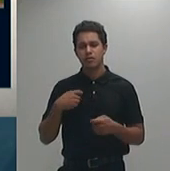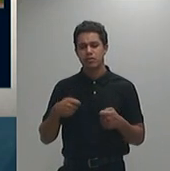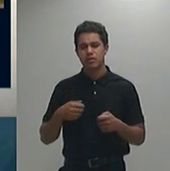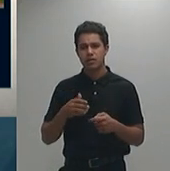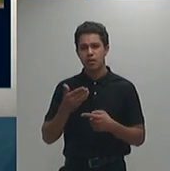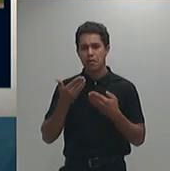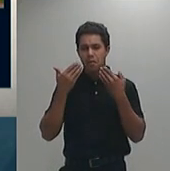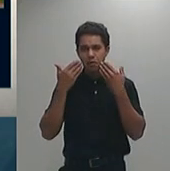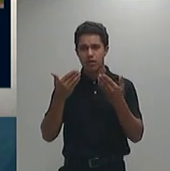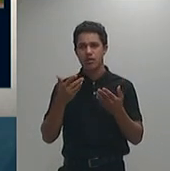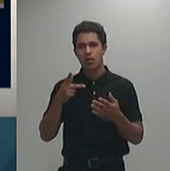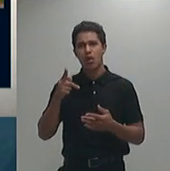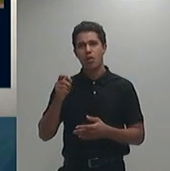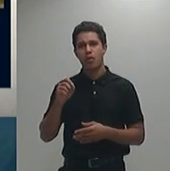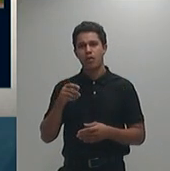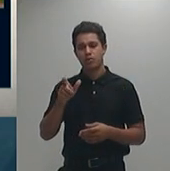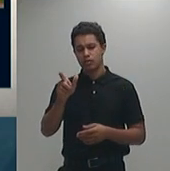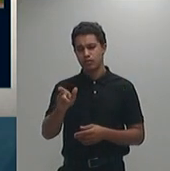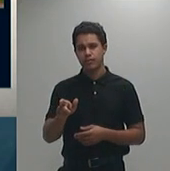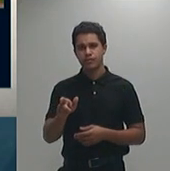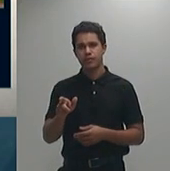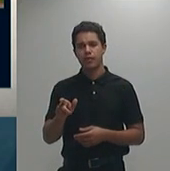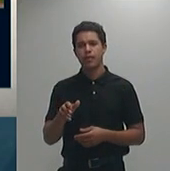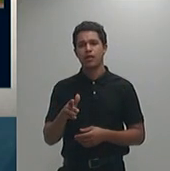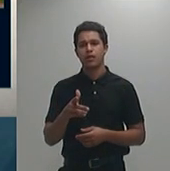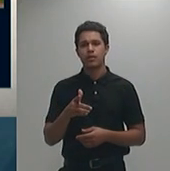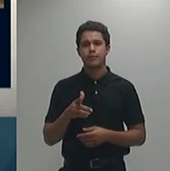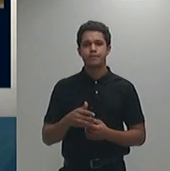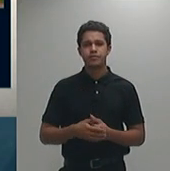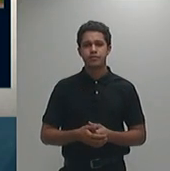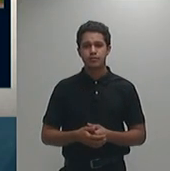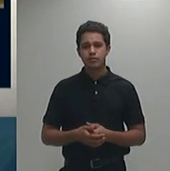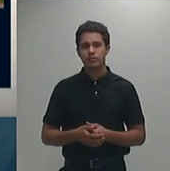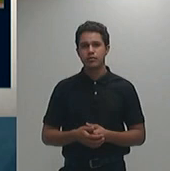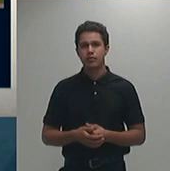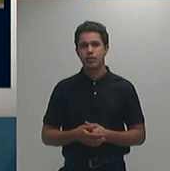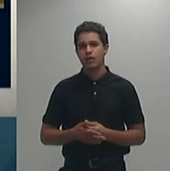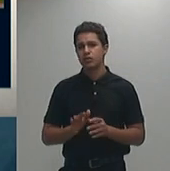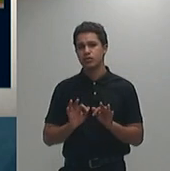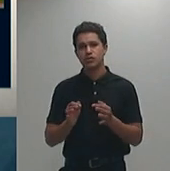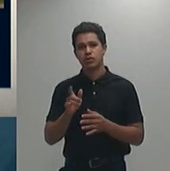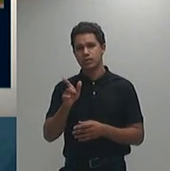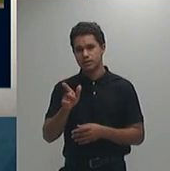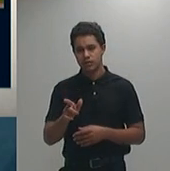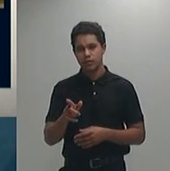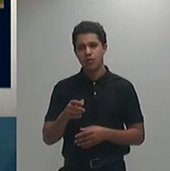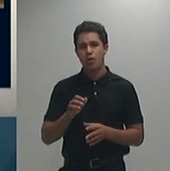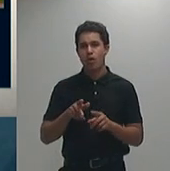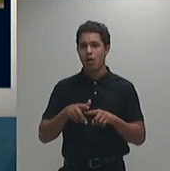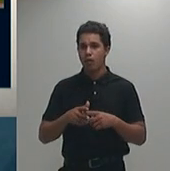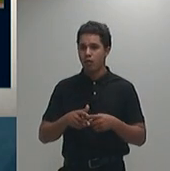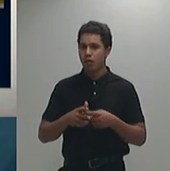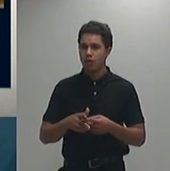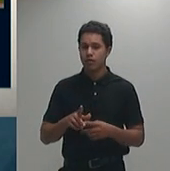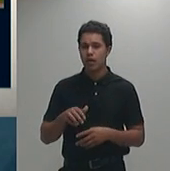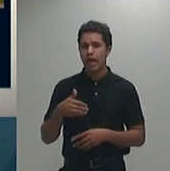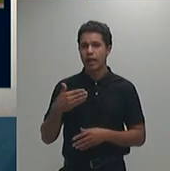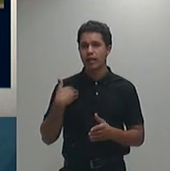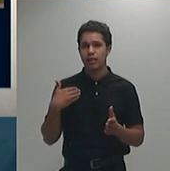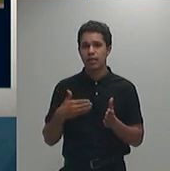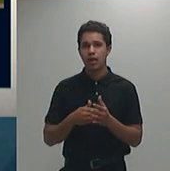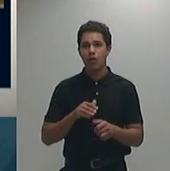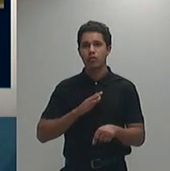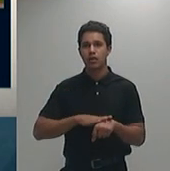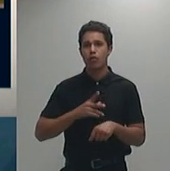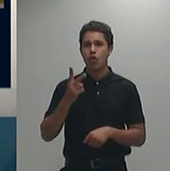no polo passivo durante sponsors an e somente comporta correção até o prazo de dois